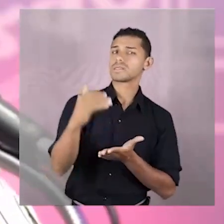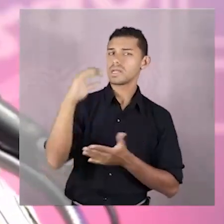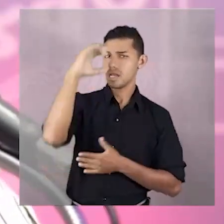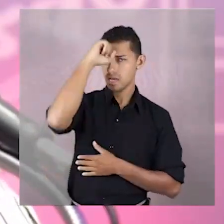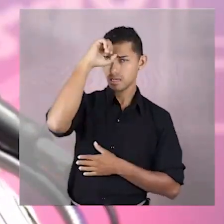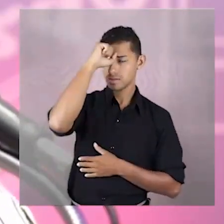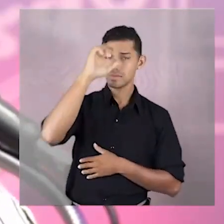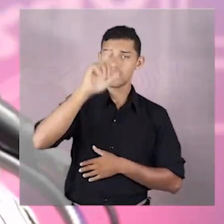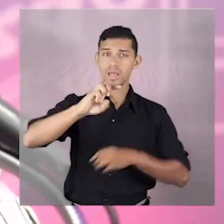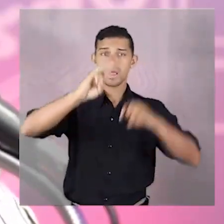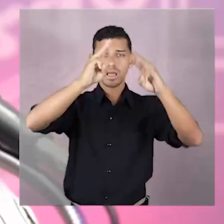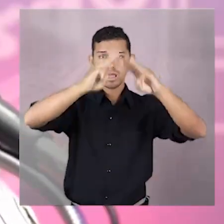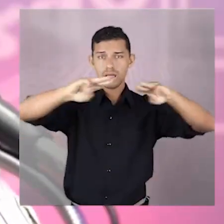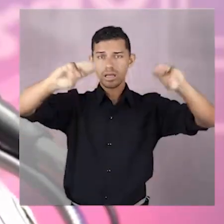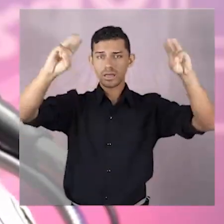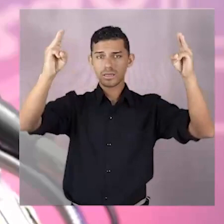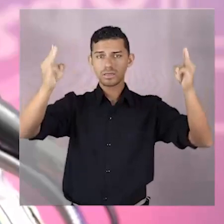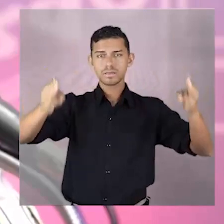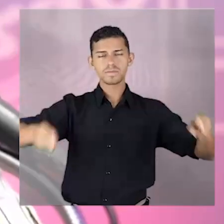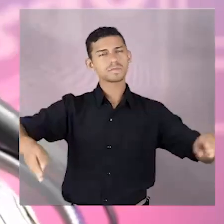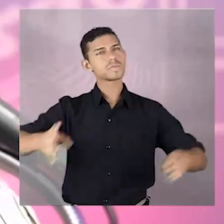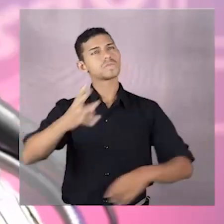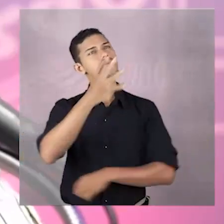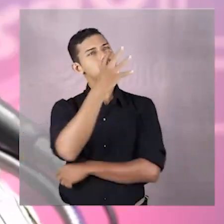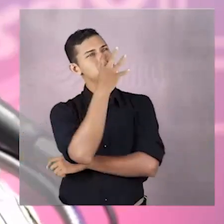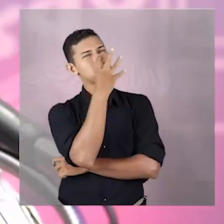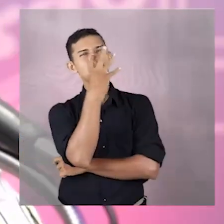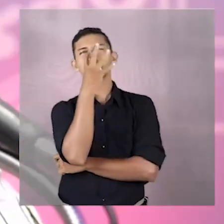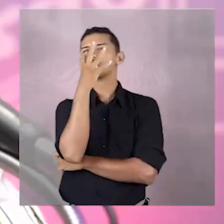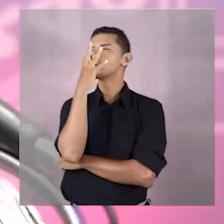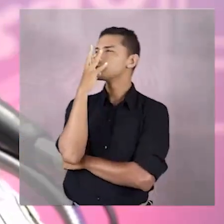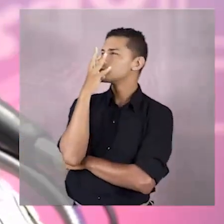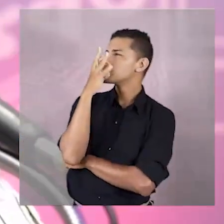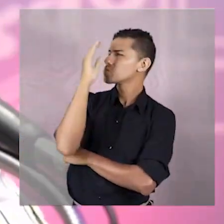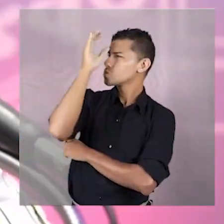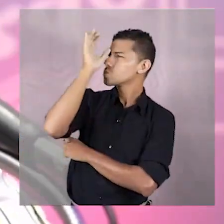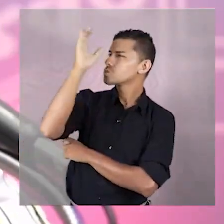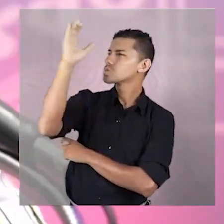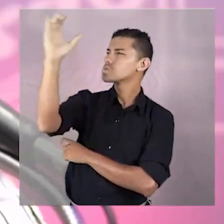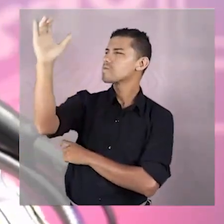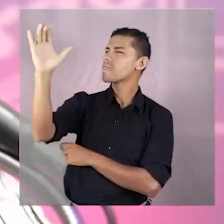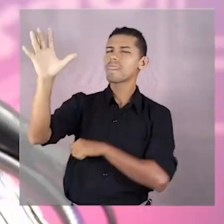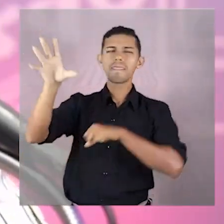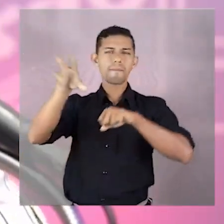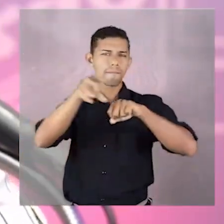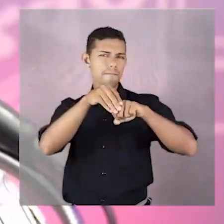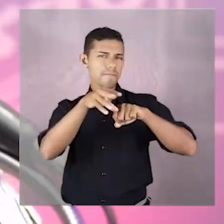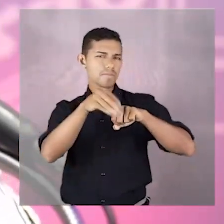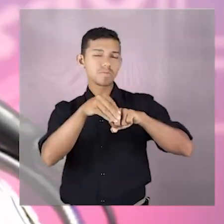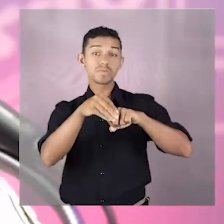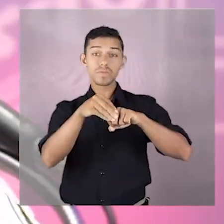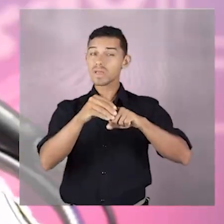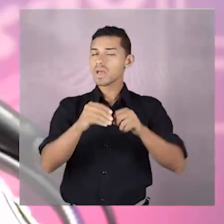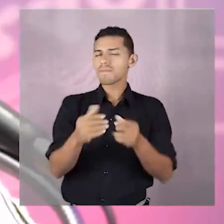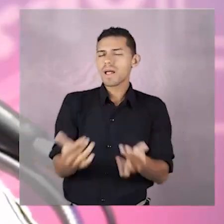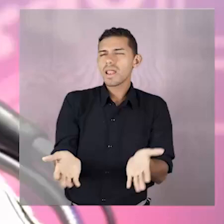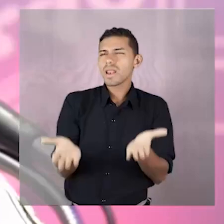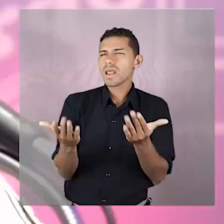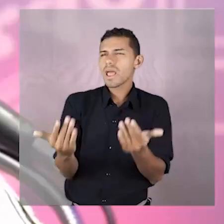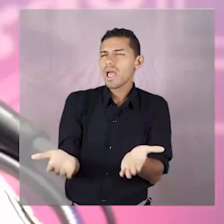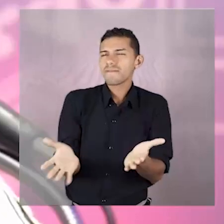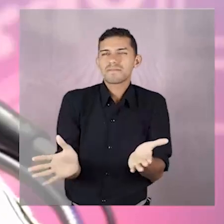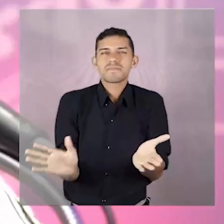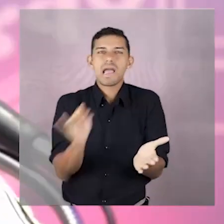dos museus é exatamente essa, né? A gente leva lazer, mas a gente leva cultura, conhecimento, de uma forma mais leve, sem